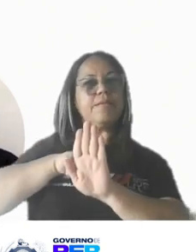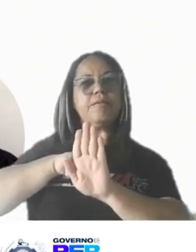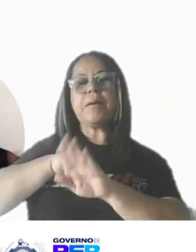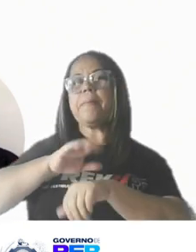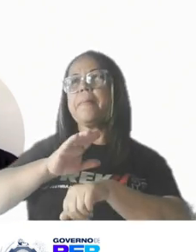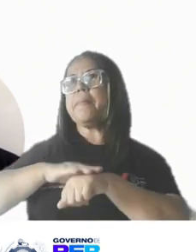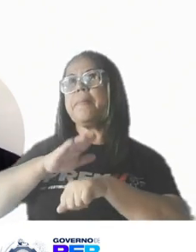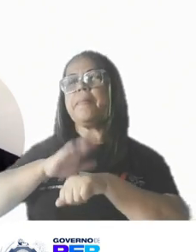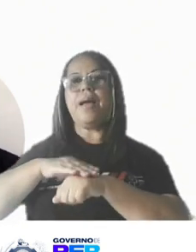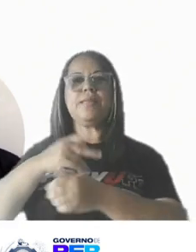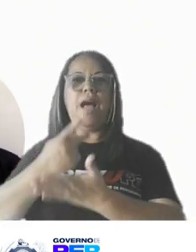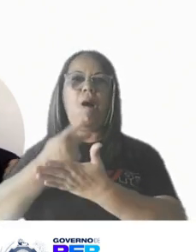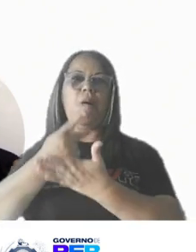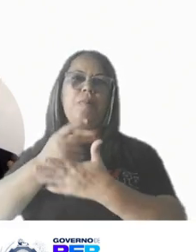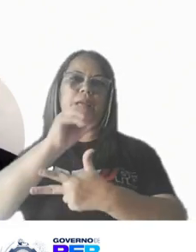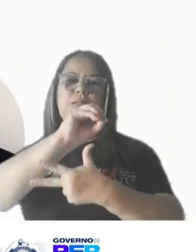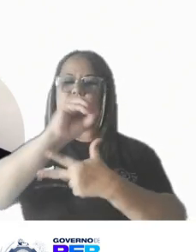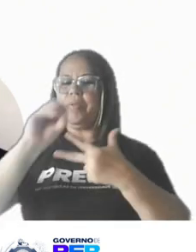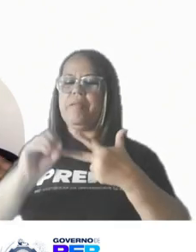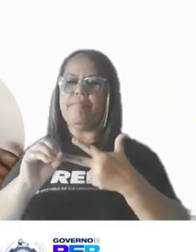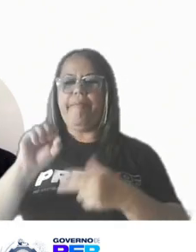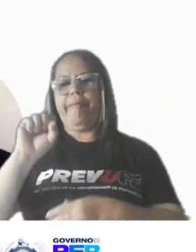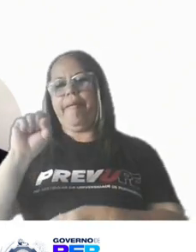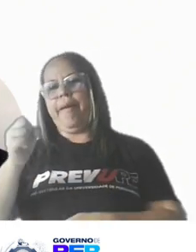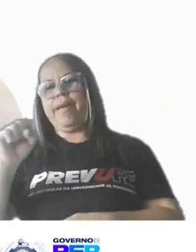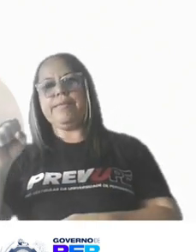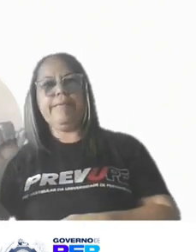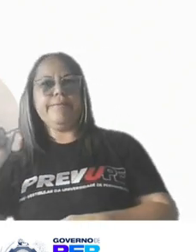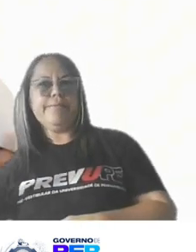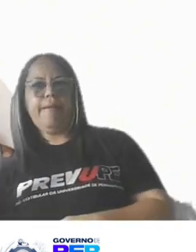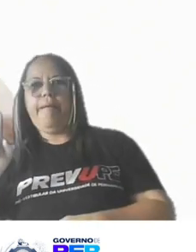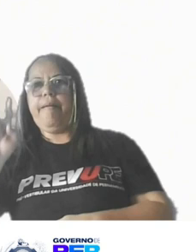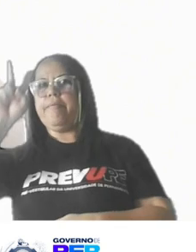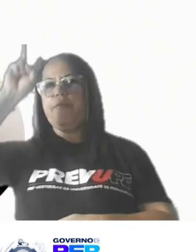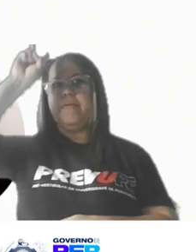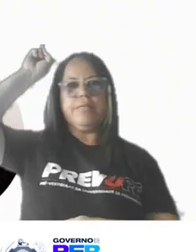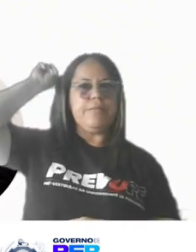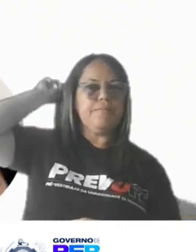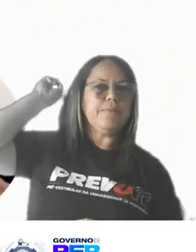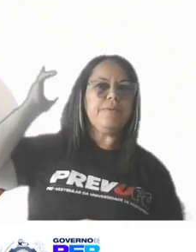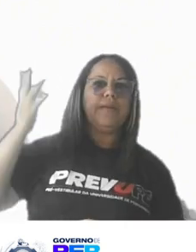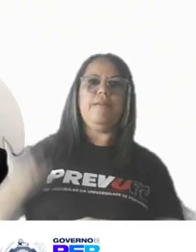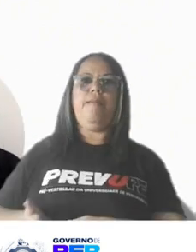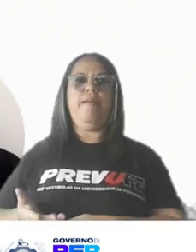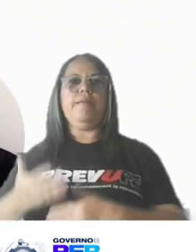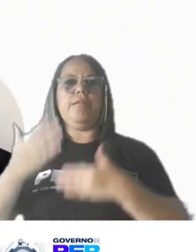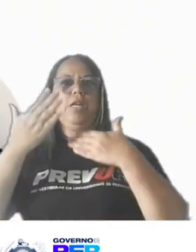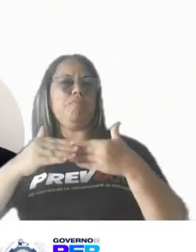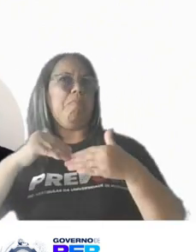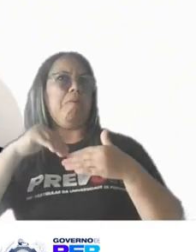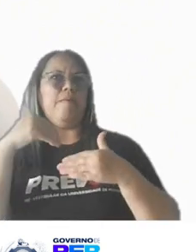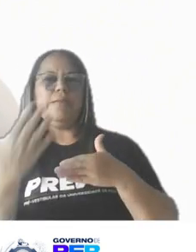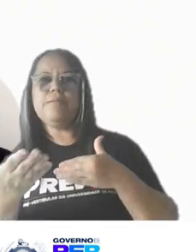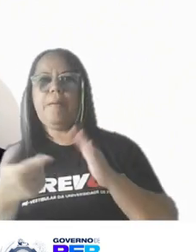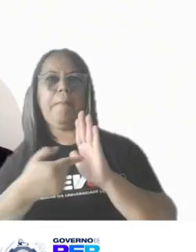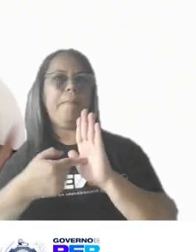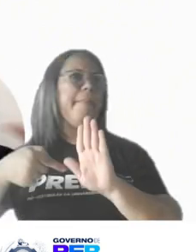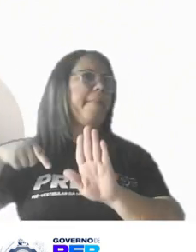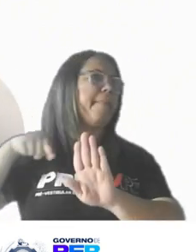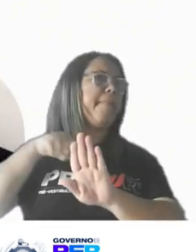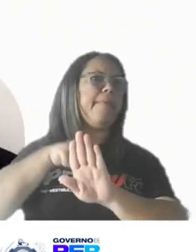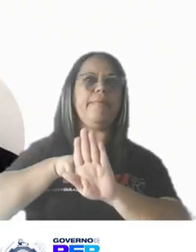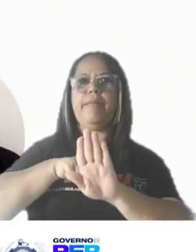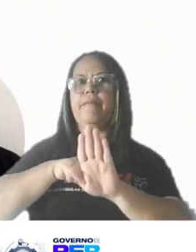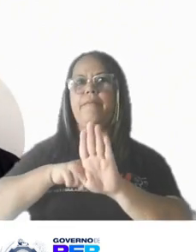que mais cai no Enem, no SSA, nos vestibulares, nas avaliações externas. Metáfora é